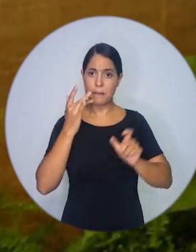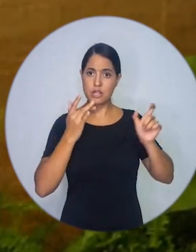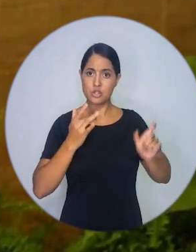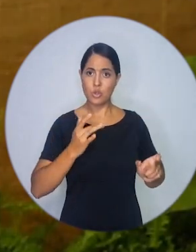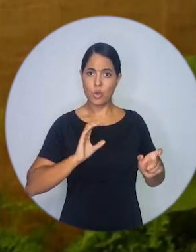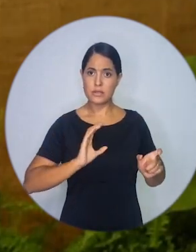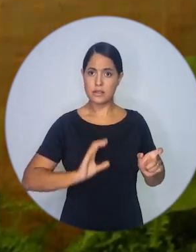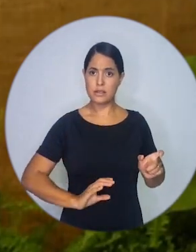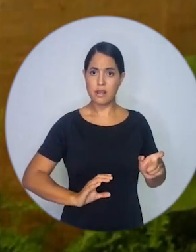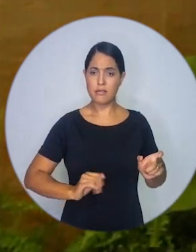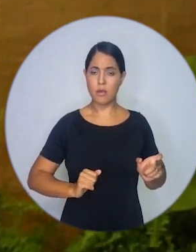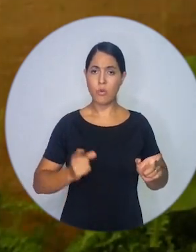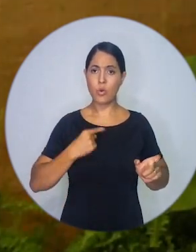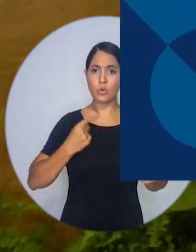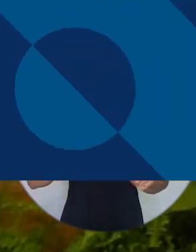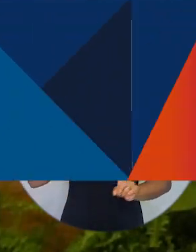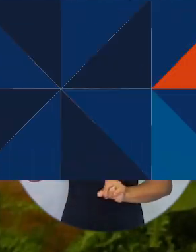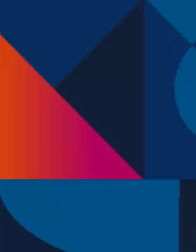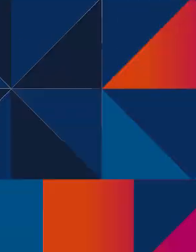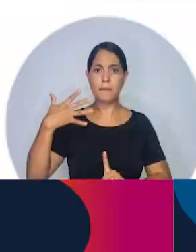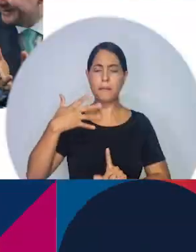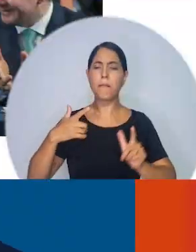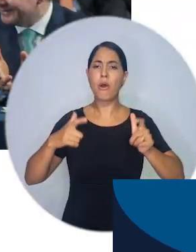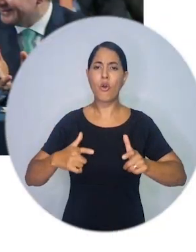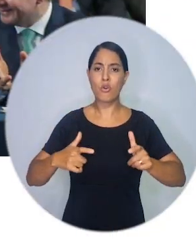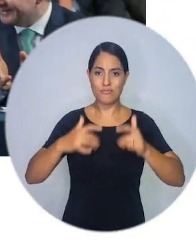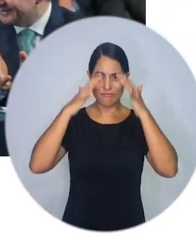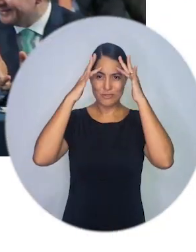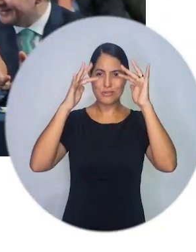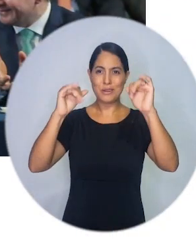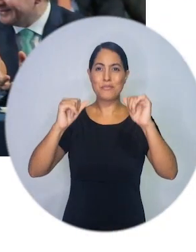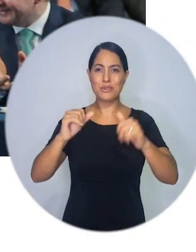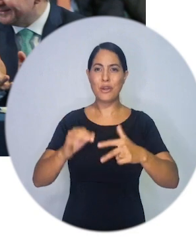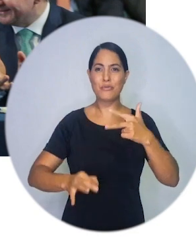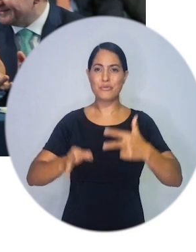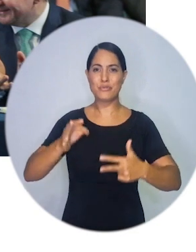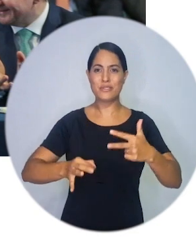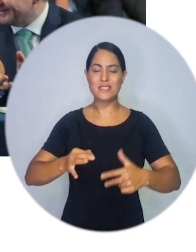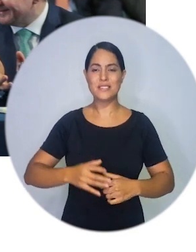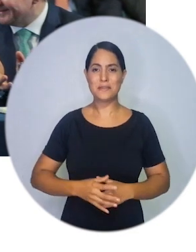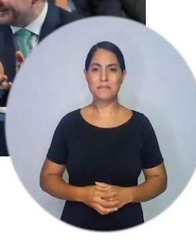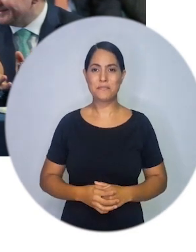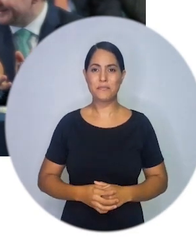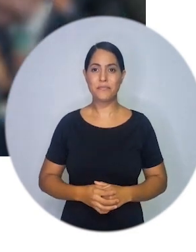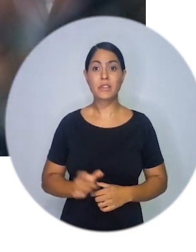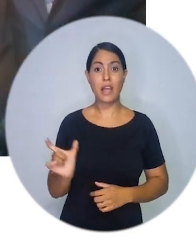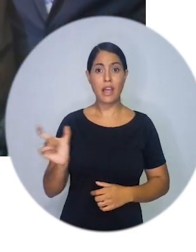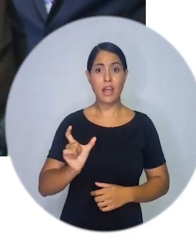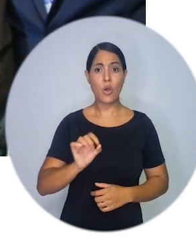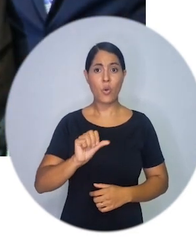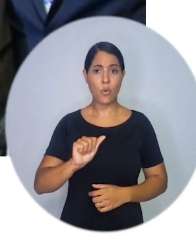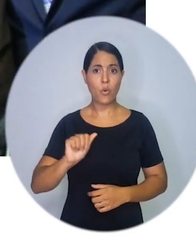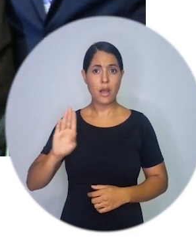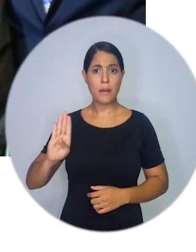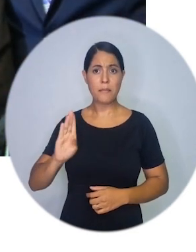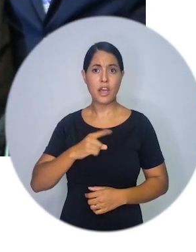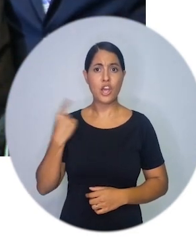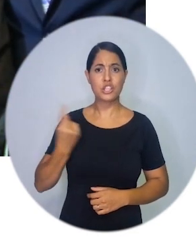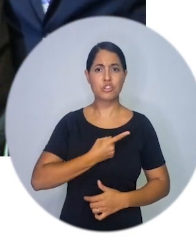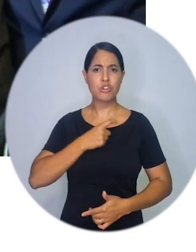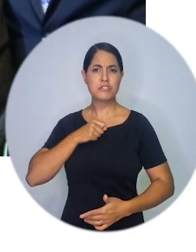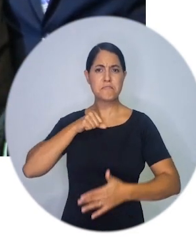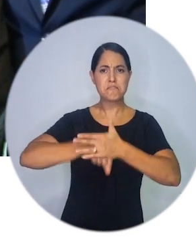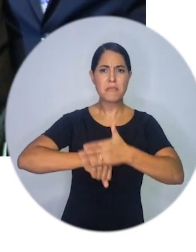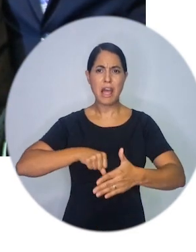jurisdicionado perante o judiciário brasileiro. Ela que permite que nós possamos brigar e lutar todos os dias